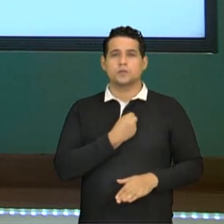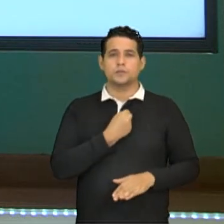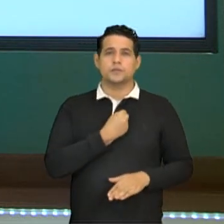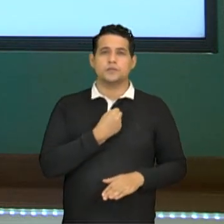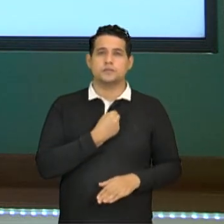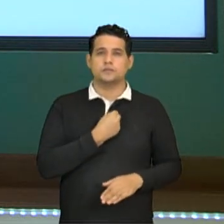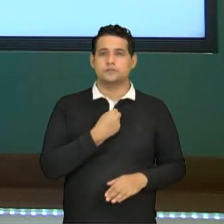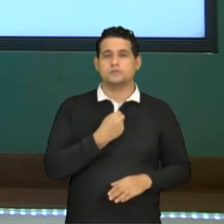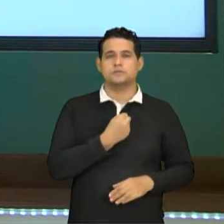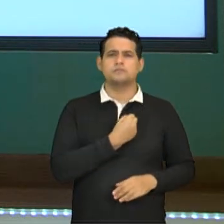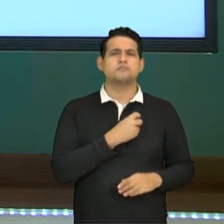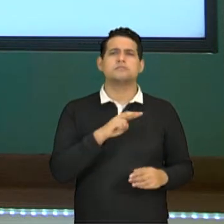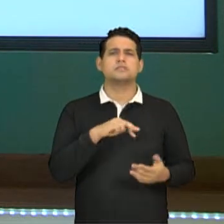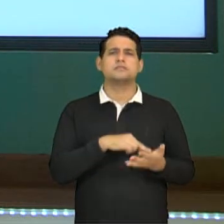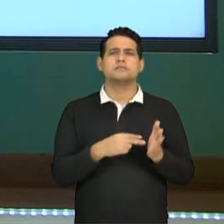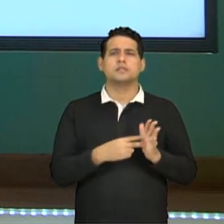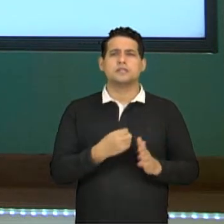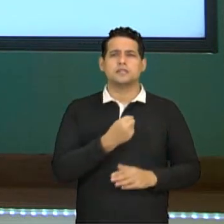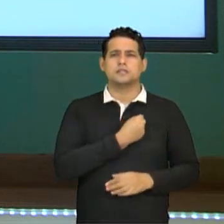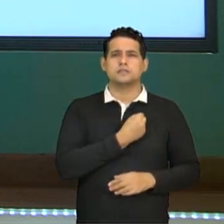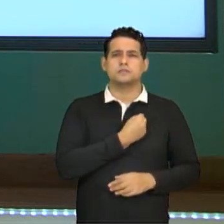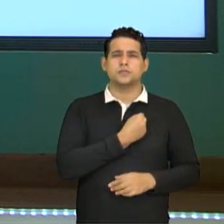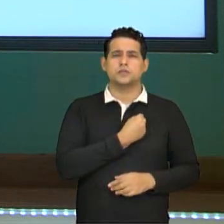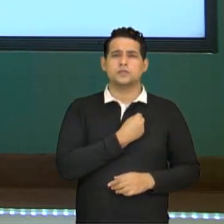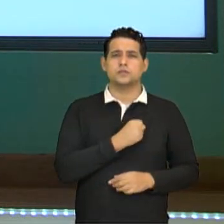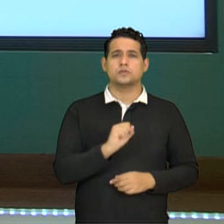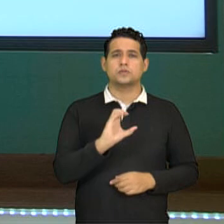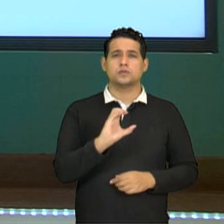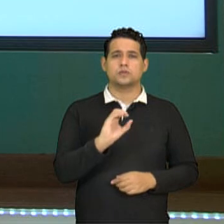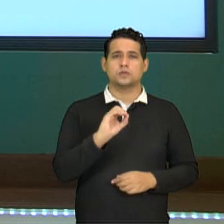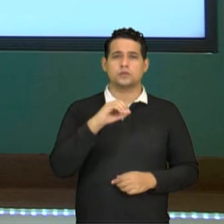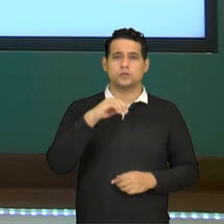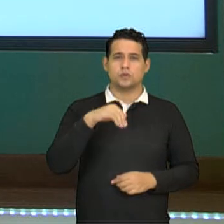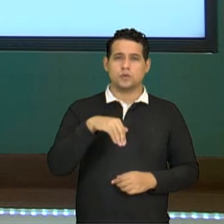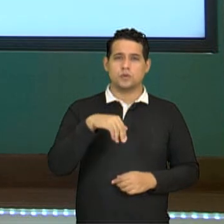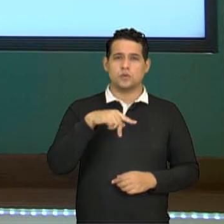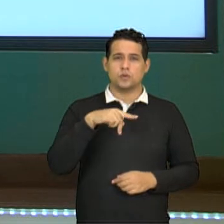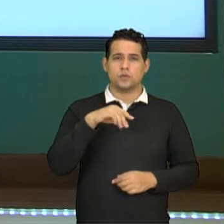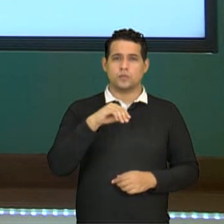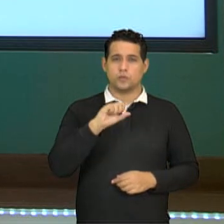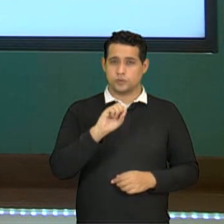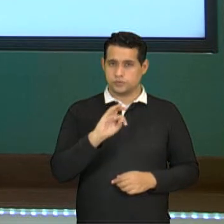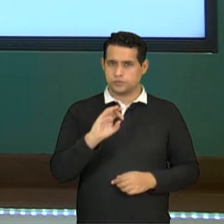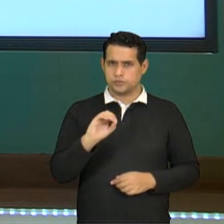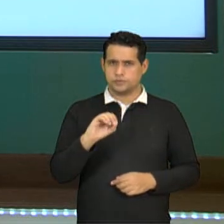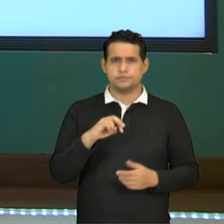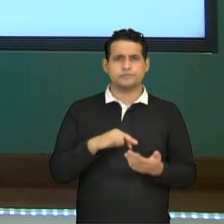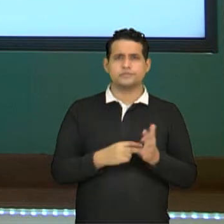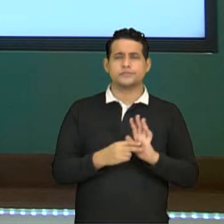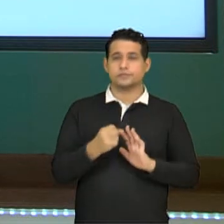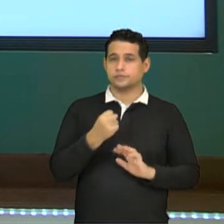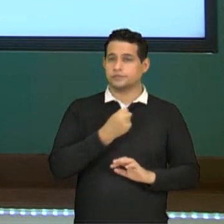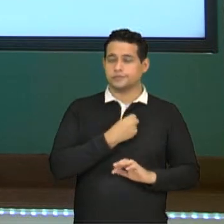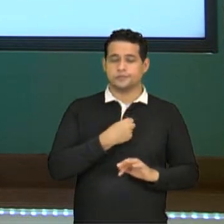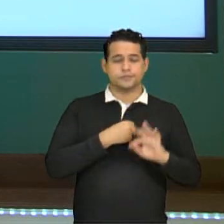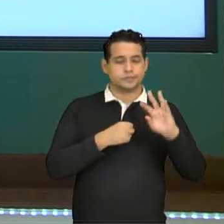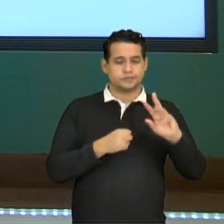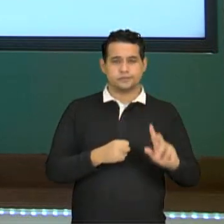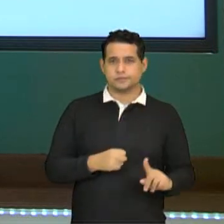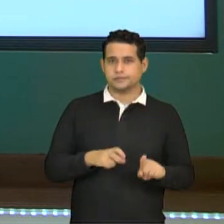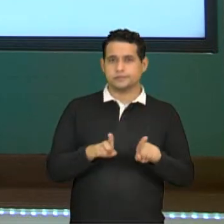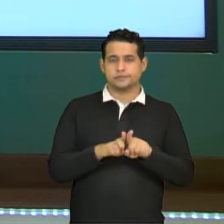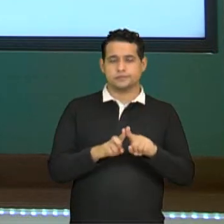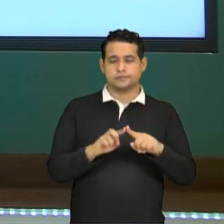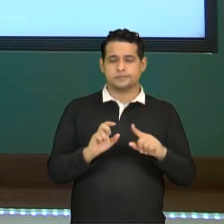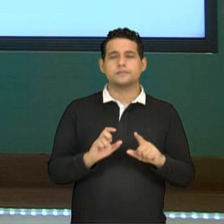composto. O que é um número composto? É o número que apresenta uma parte inteira e uma forma